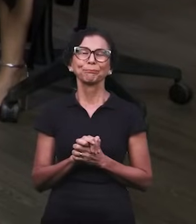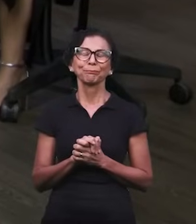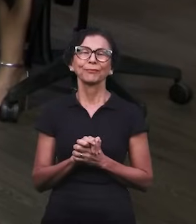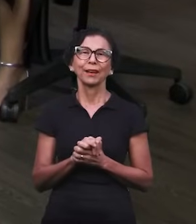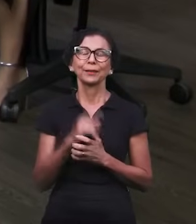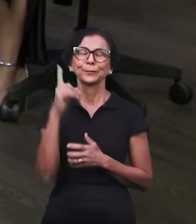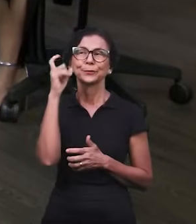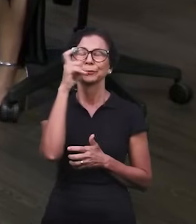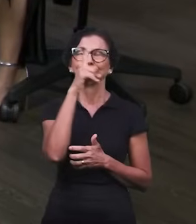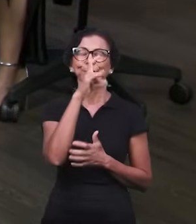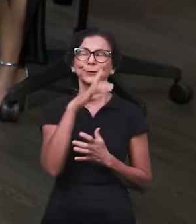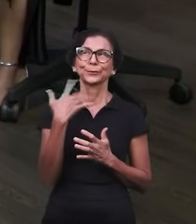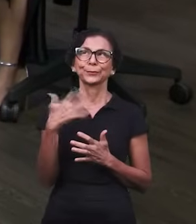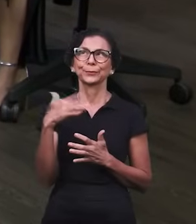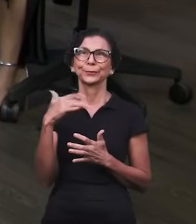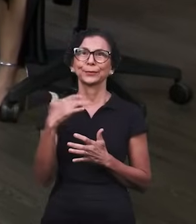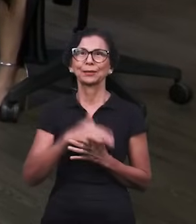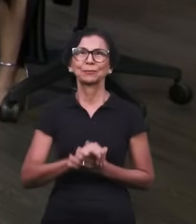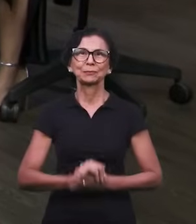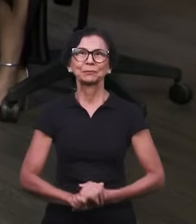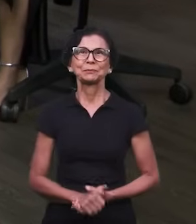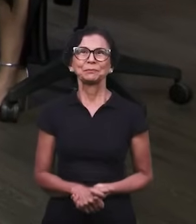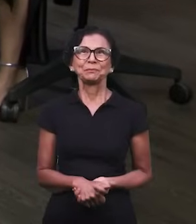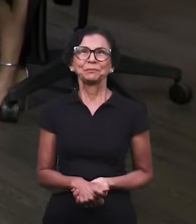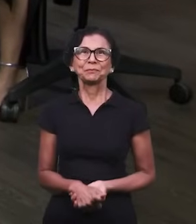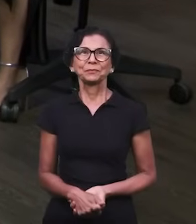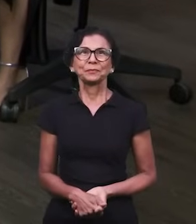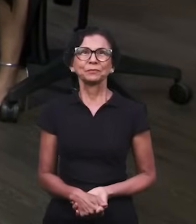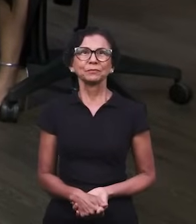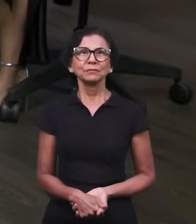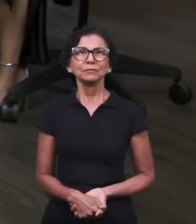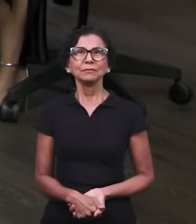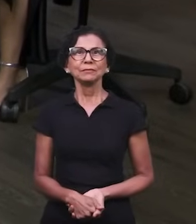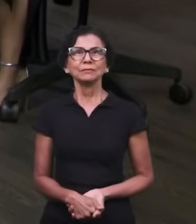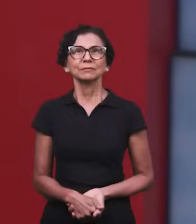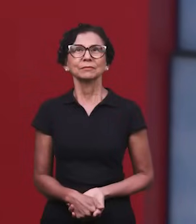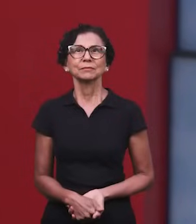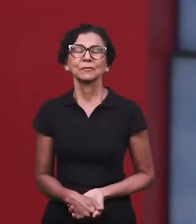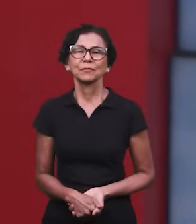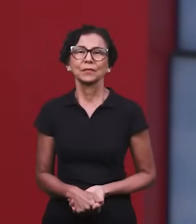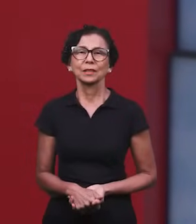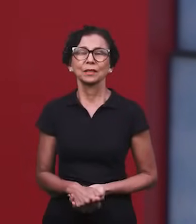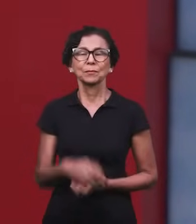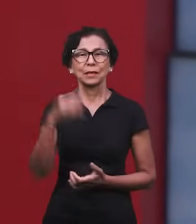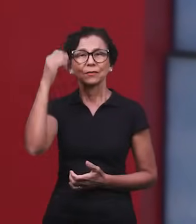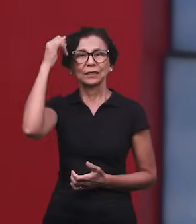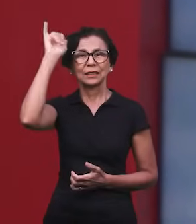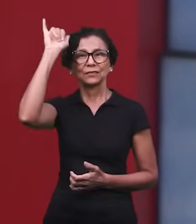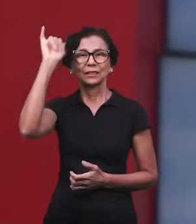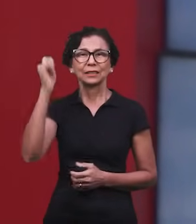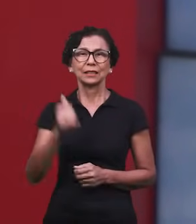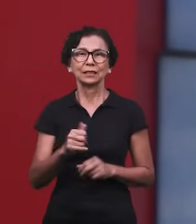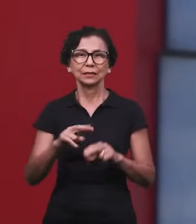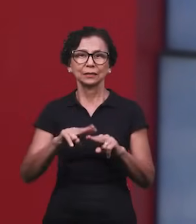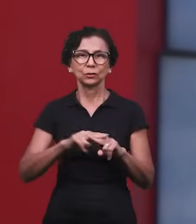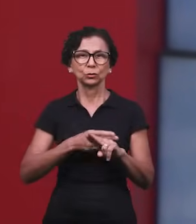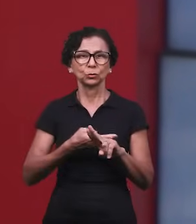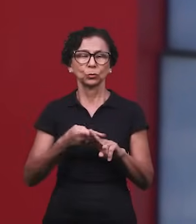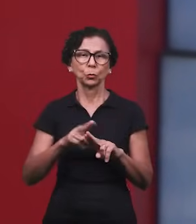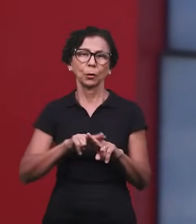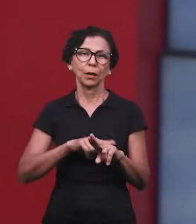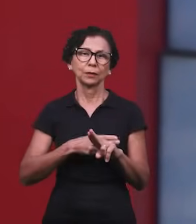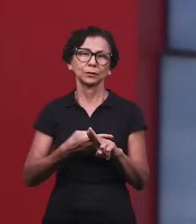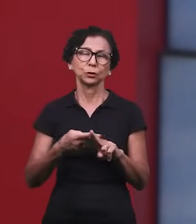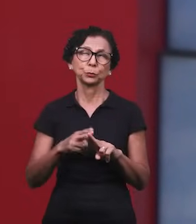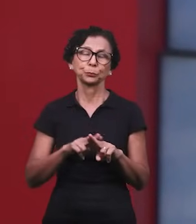carregar. Atinge muitos de nós. Concordo com você. E eu precisava evitar chocolate, que era uma